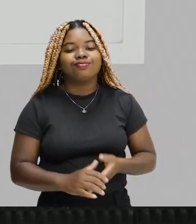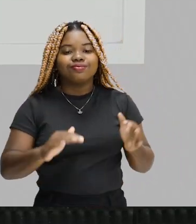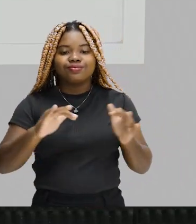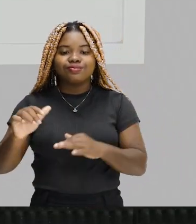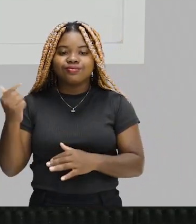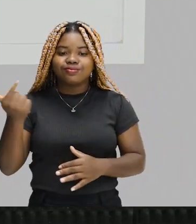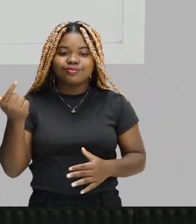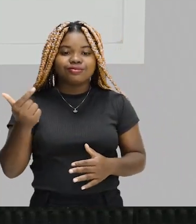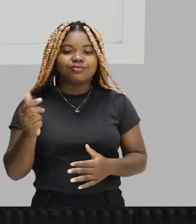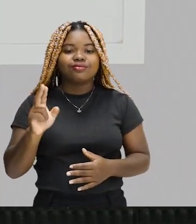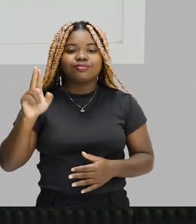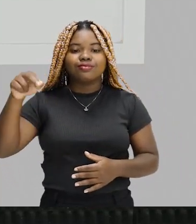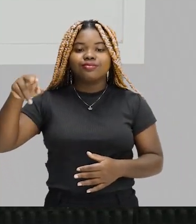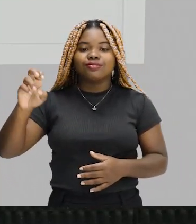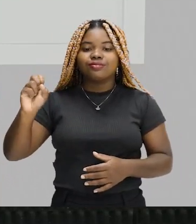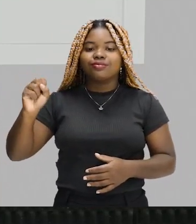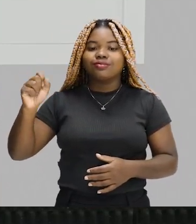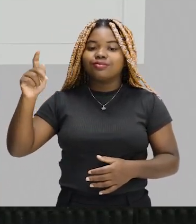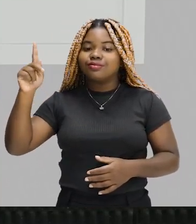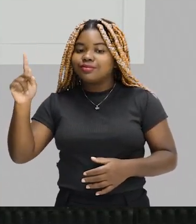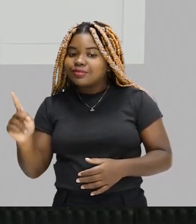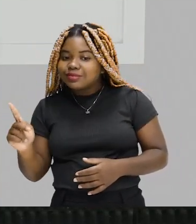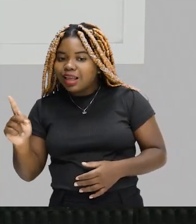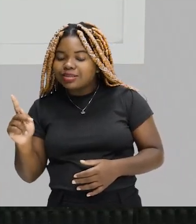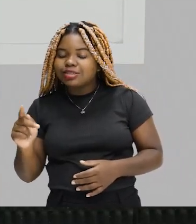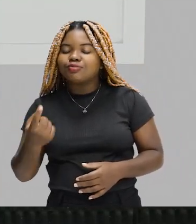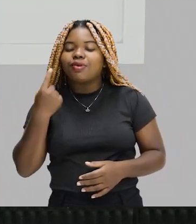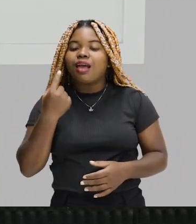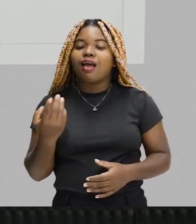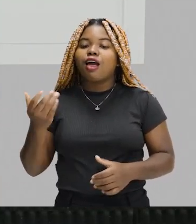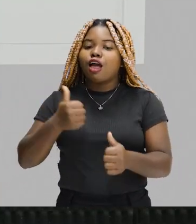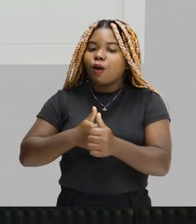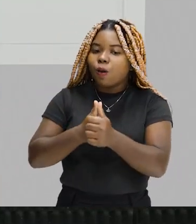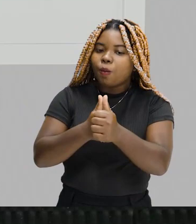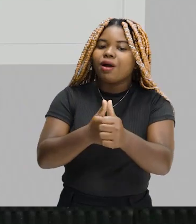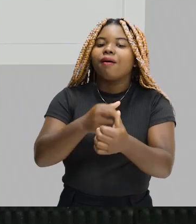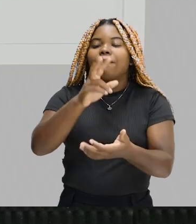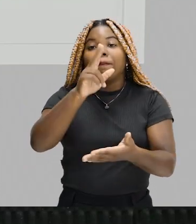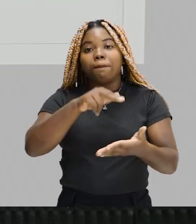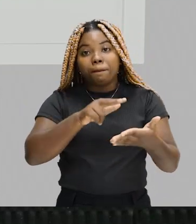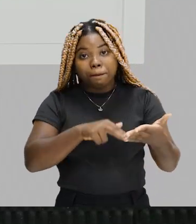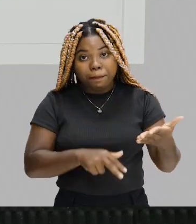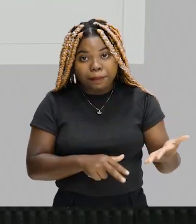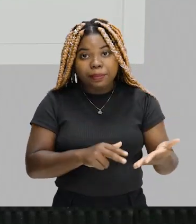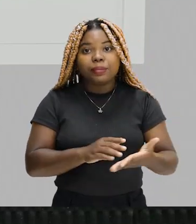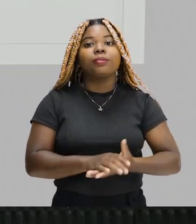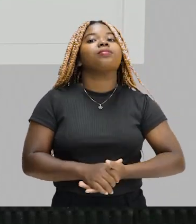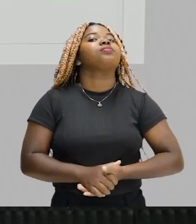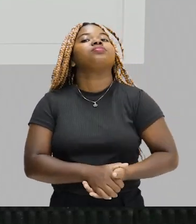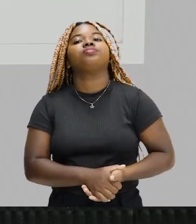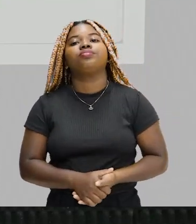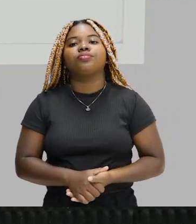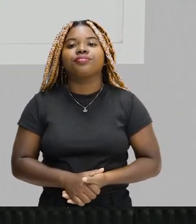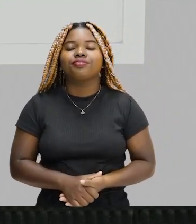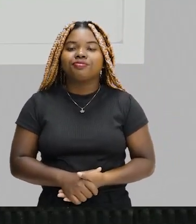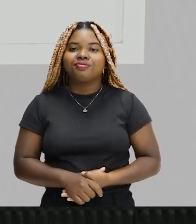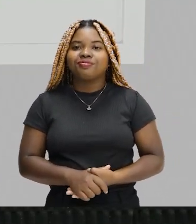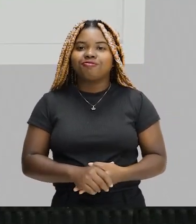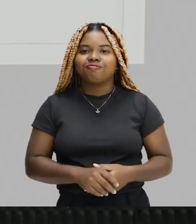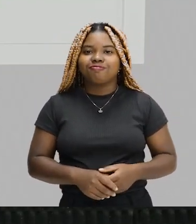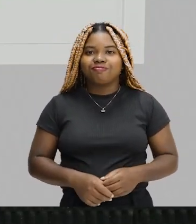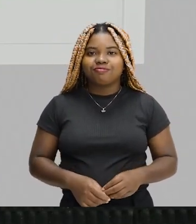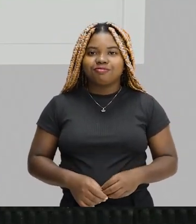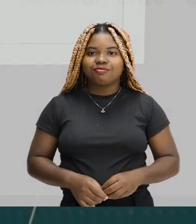vamos para a questão 2. Também questão da Unesp. Ok? Então, a questão 2 diz o seguinte.